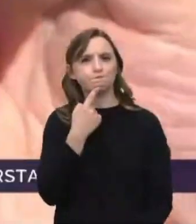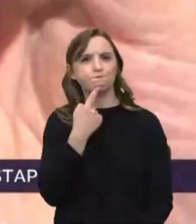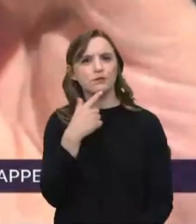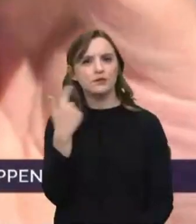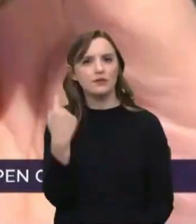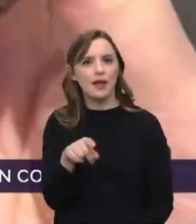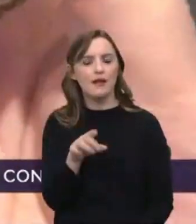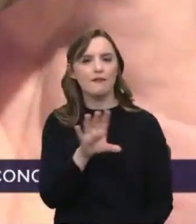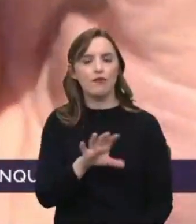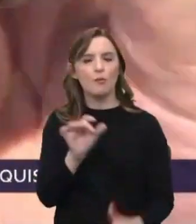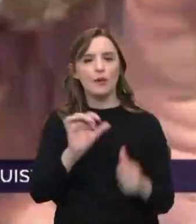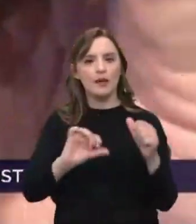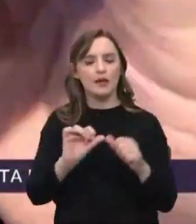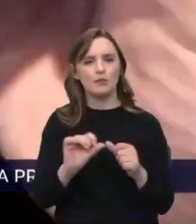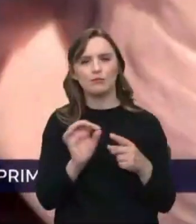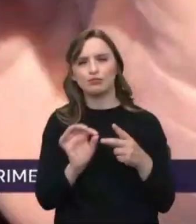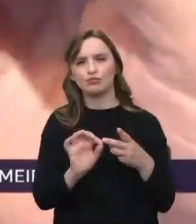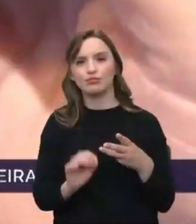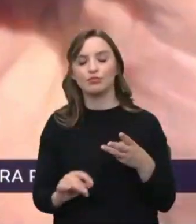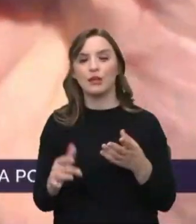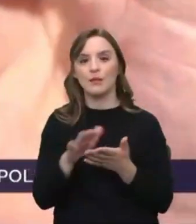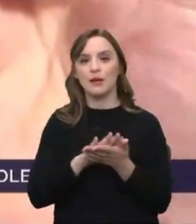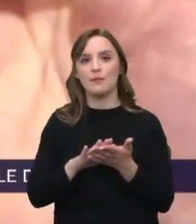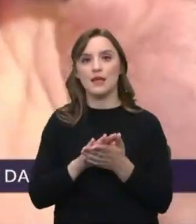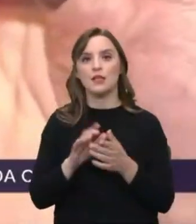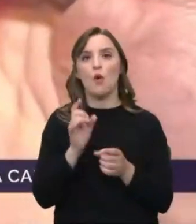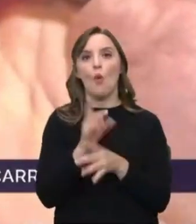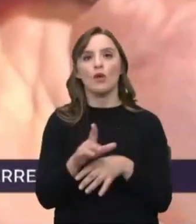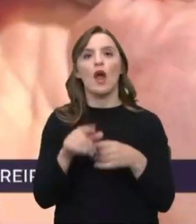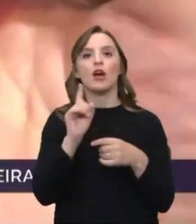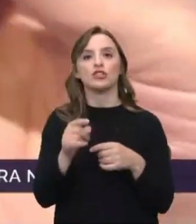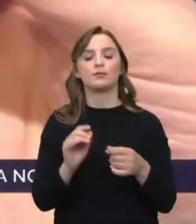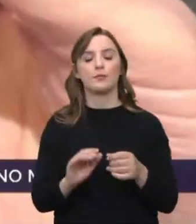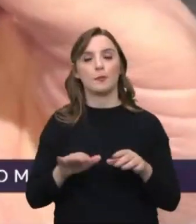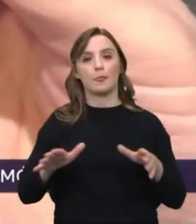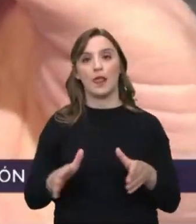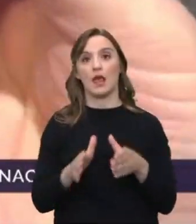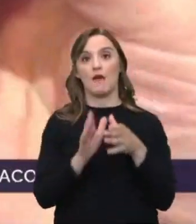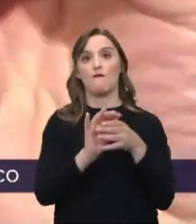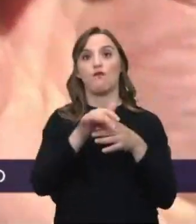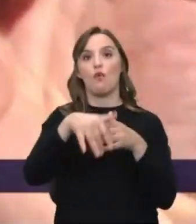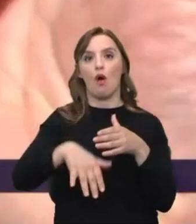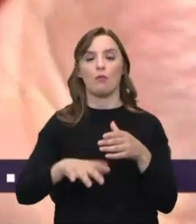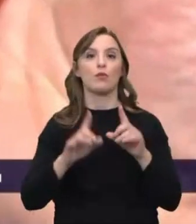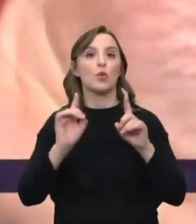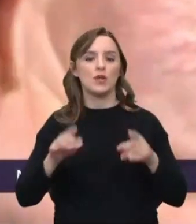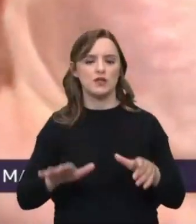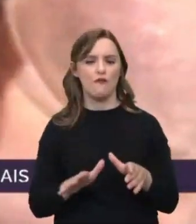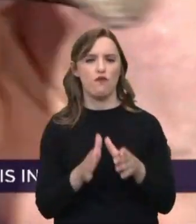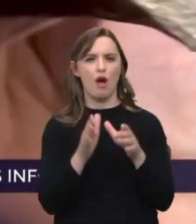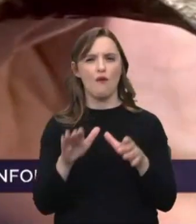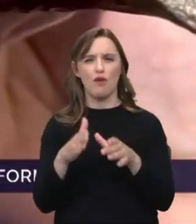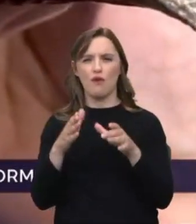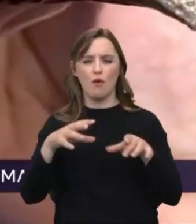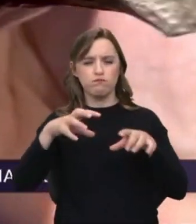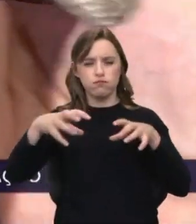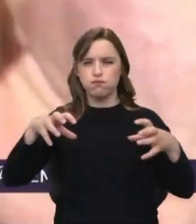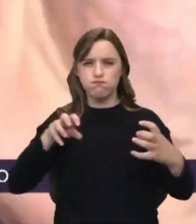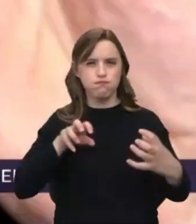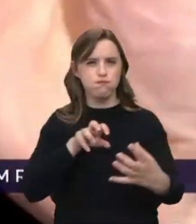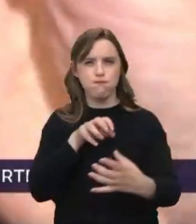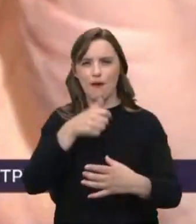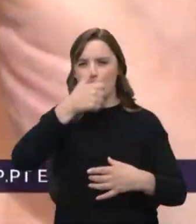elementos químicos de uma outra fonte, em vulcões. Sim, porque a Terra inicial estava coberta de vulcões de magma. Então juntaram numa